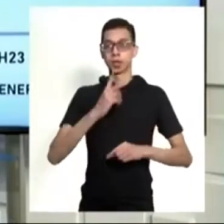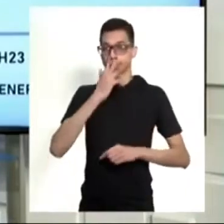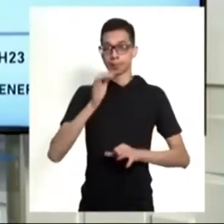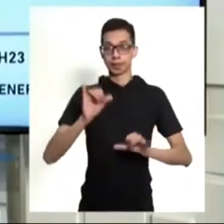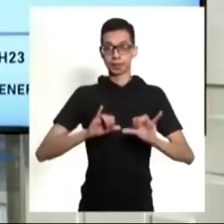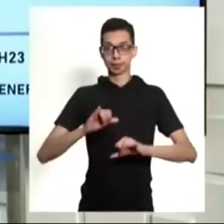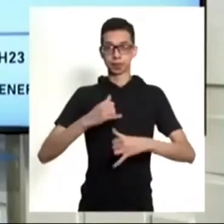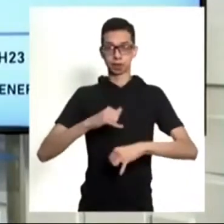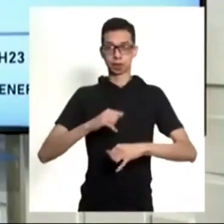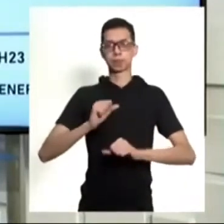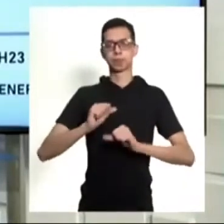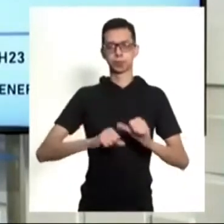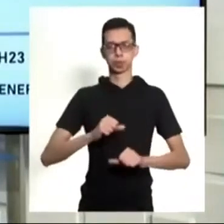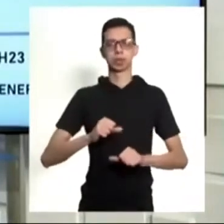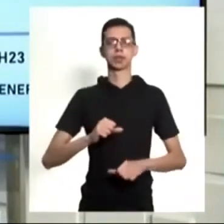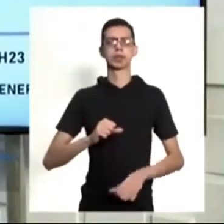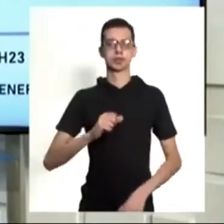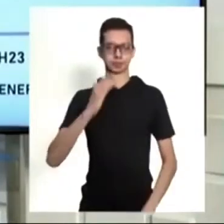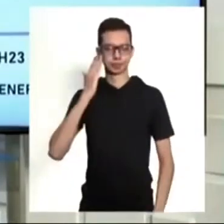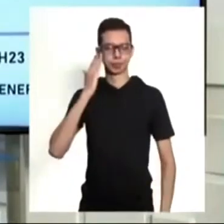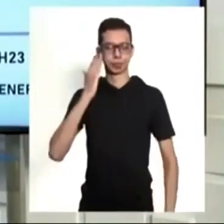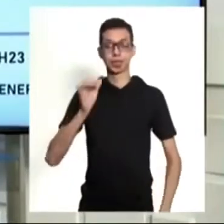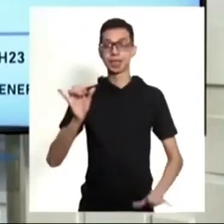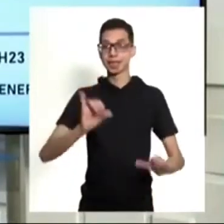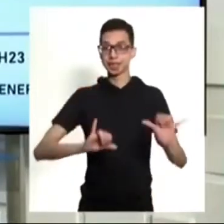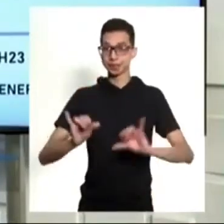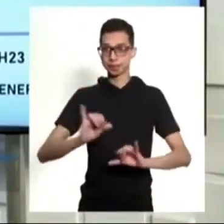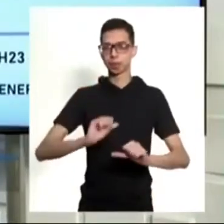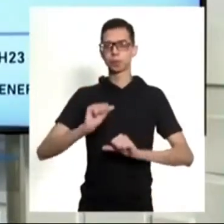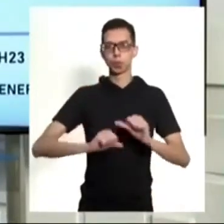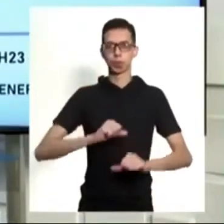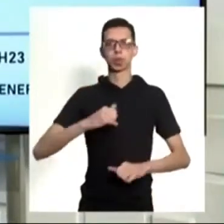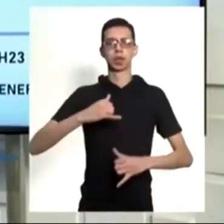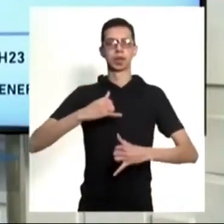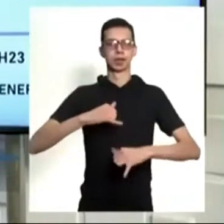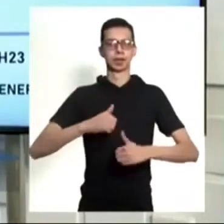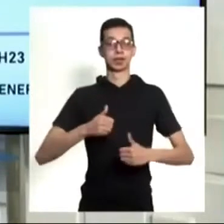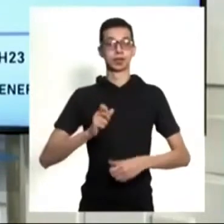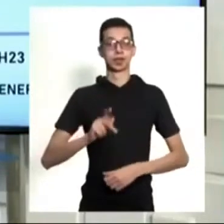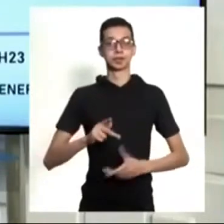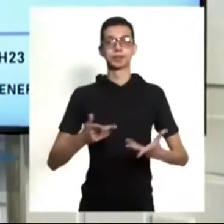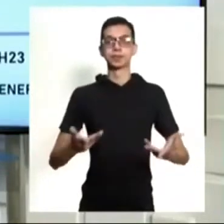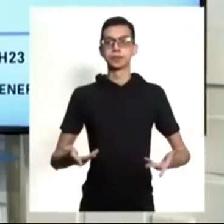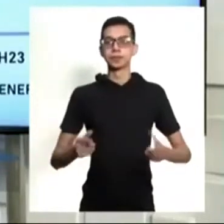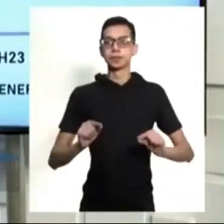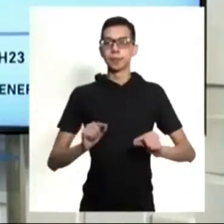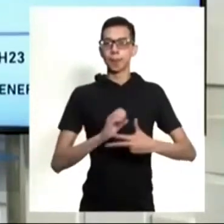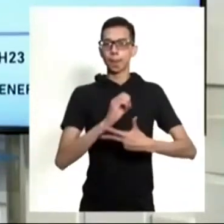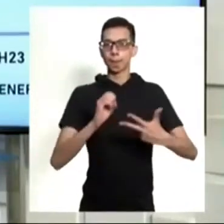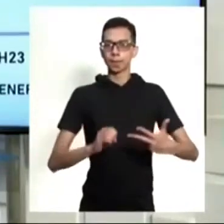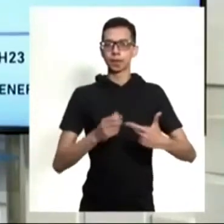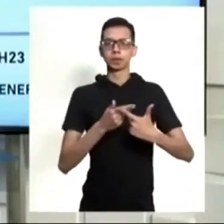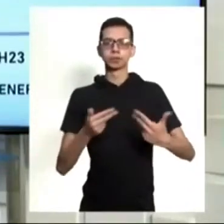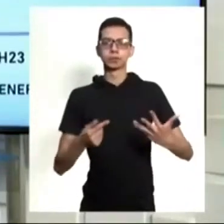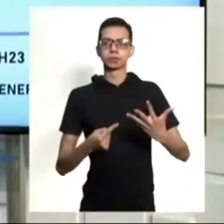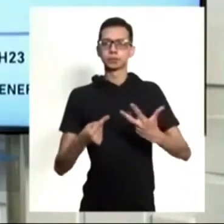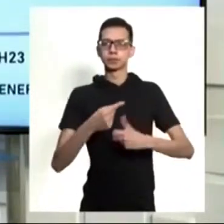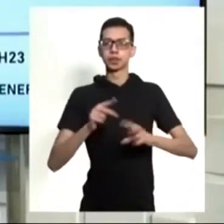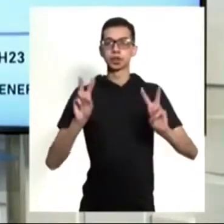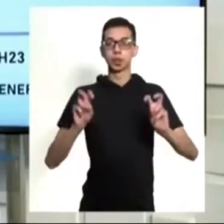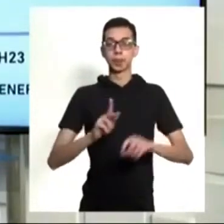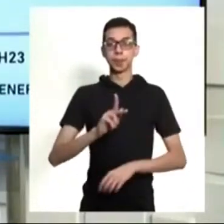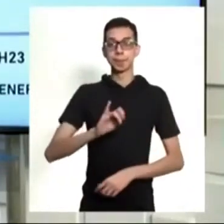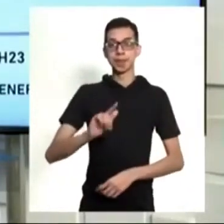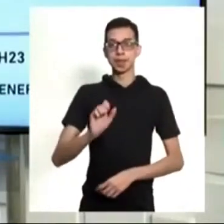uma energia elétrica. Correto? Eu estou fazendo uma transformação de energia. E a partir disso, o Enem monta questões envolvendo pilhas aí para